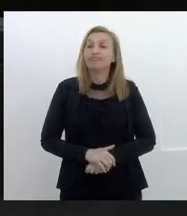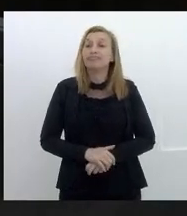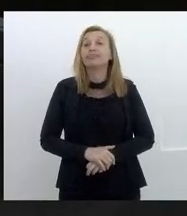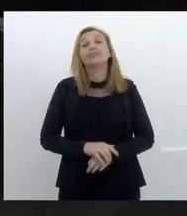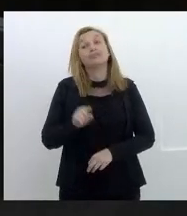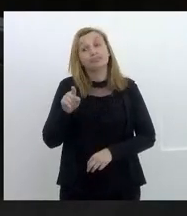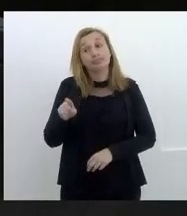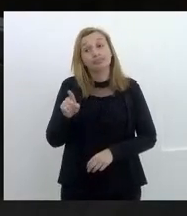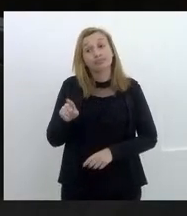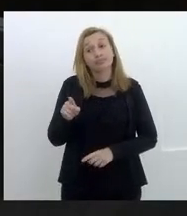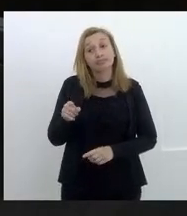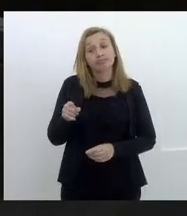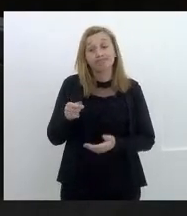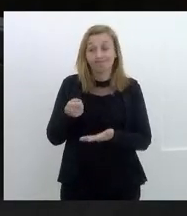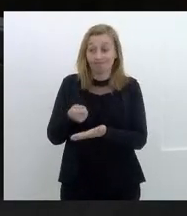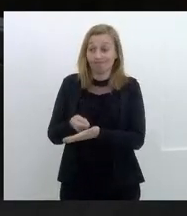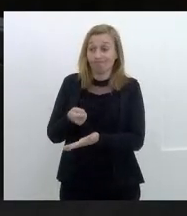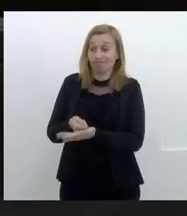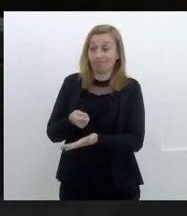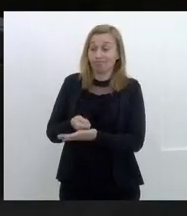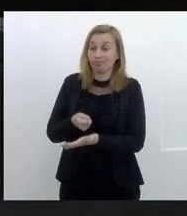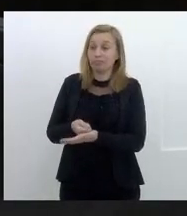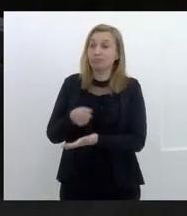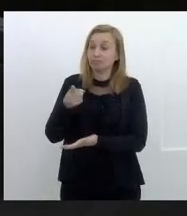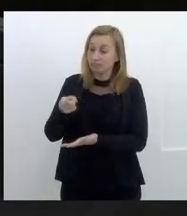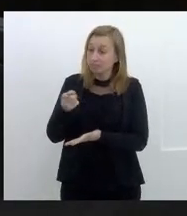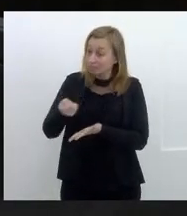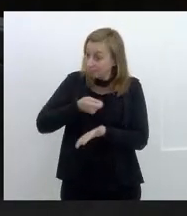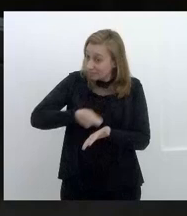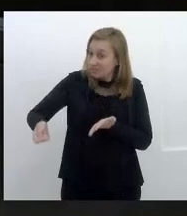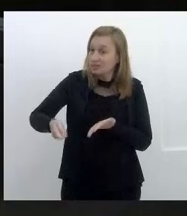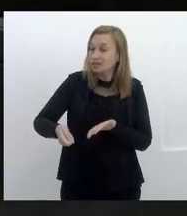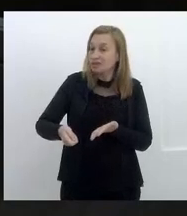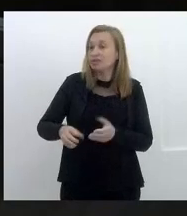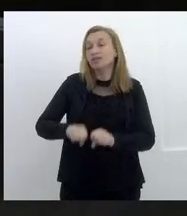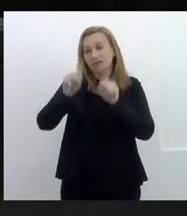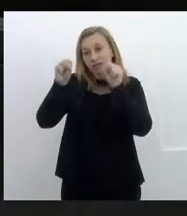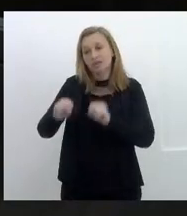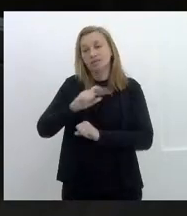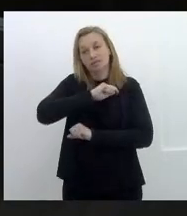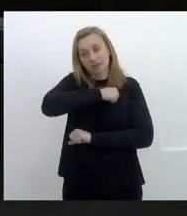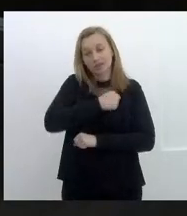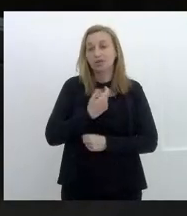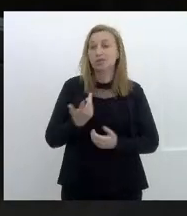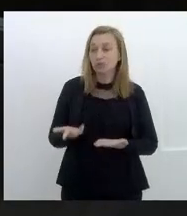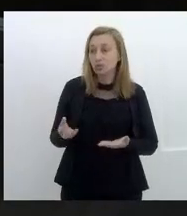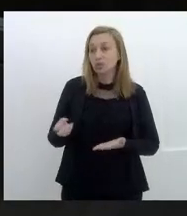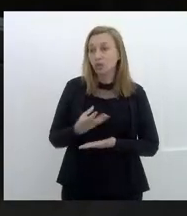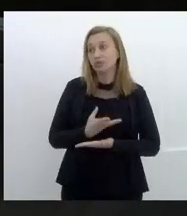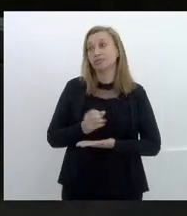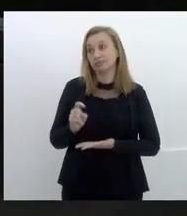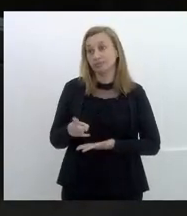e isso é uma imposição para você assinar o regime de recuperação fiscal